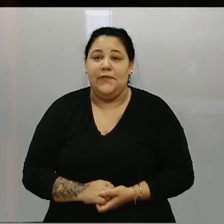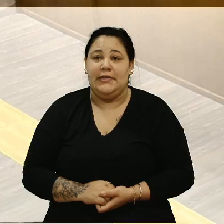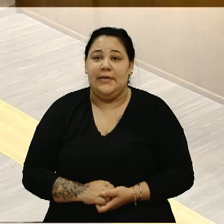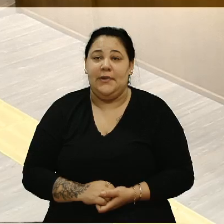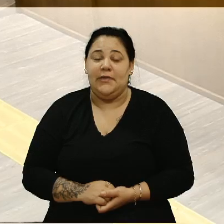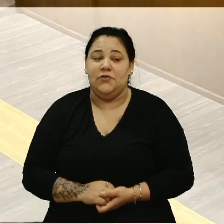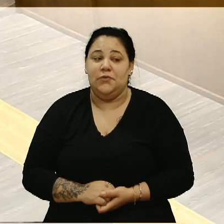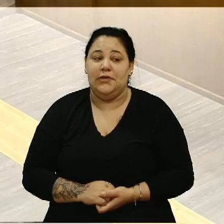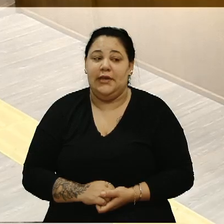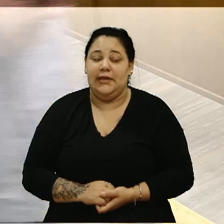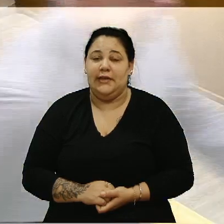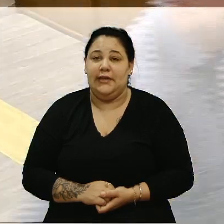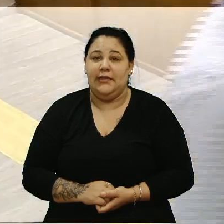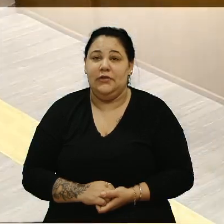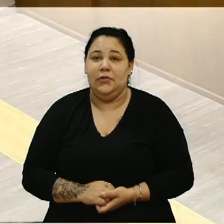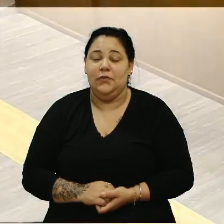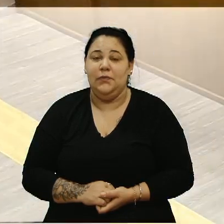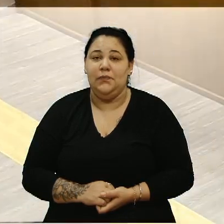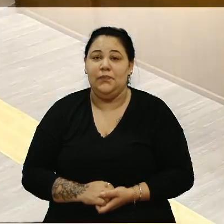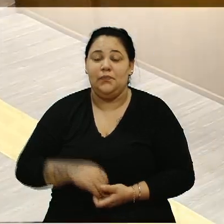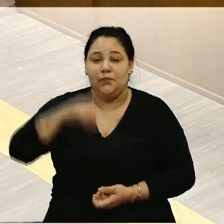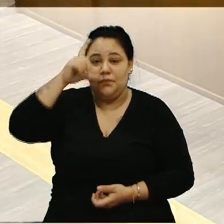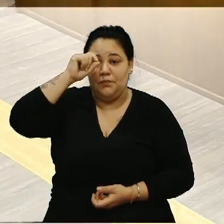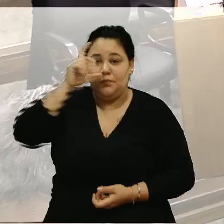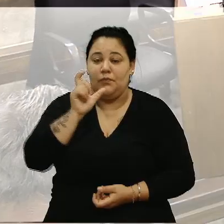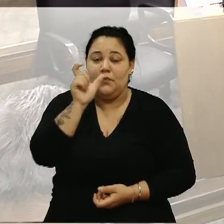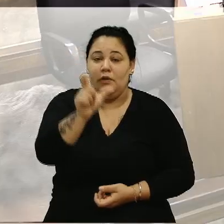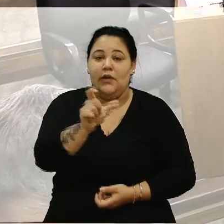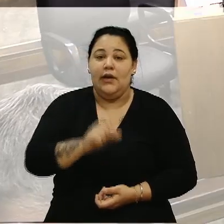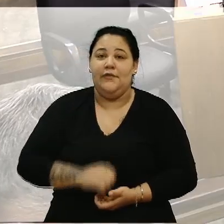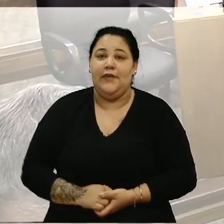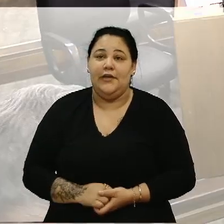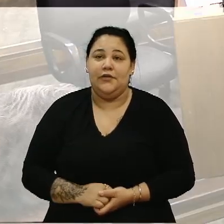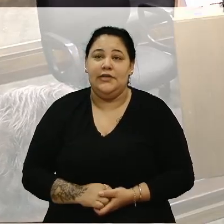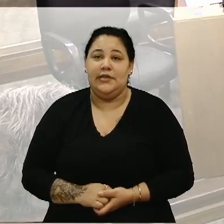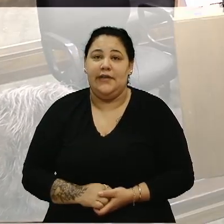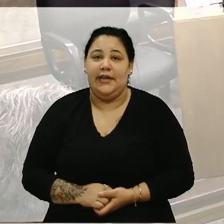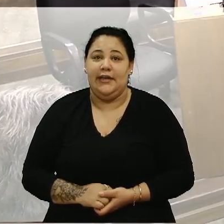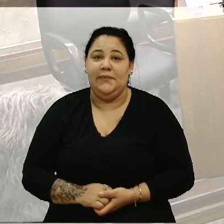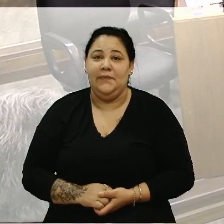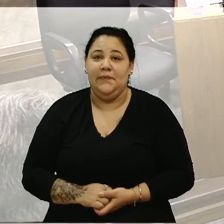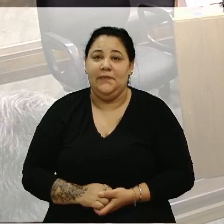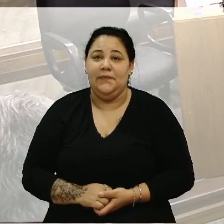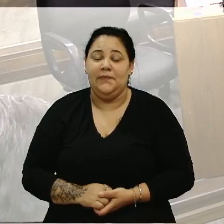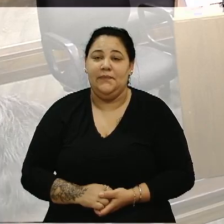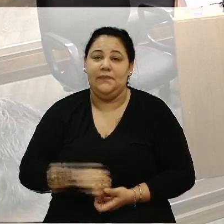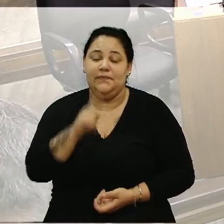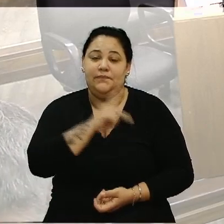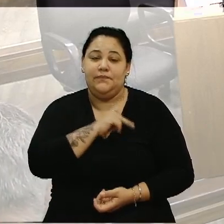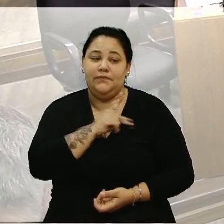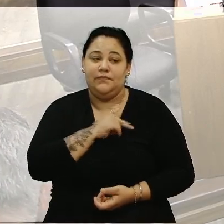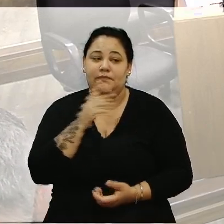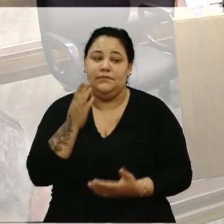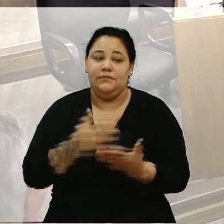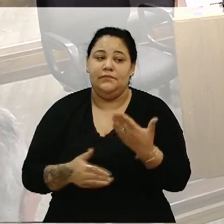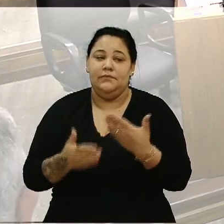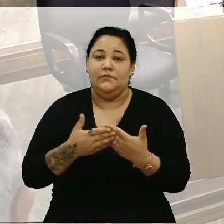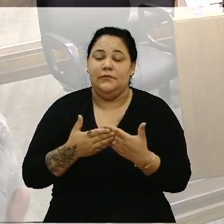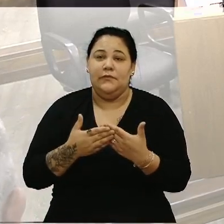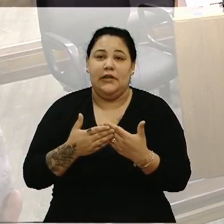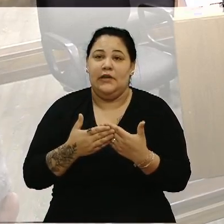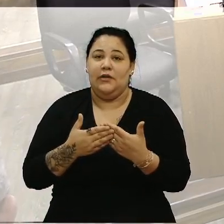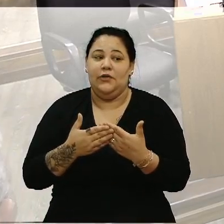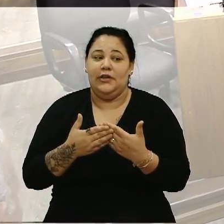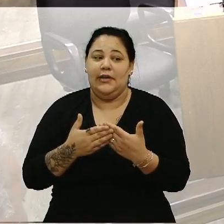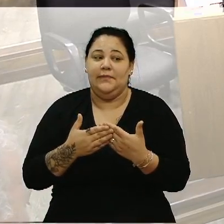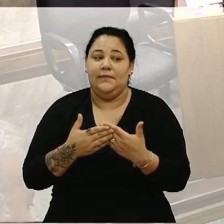Obrigada, vereador. Vereador Scalco, então, com a palavra. Senhora presidente, caros colegas, só para parabenizar